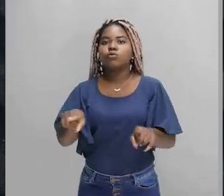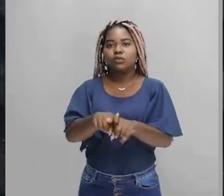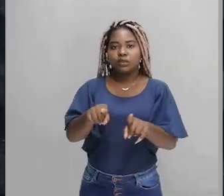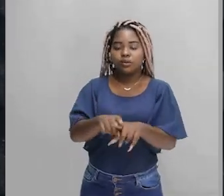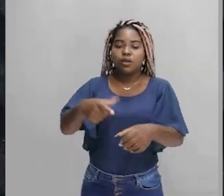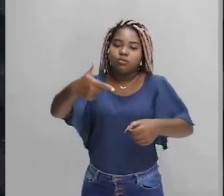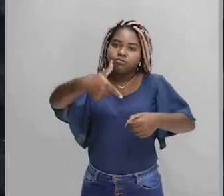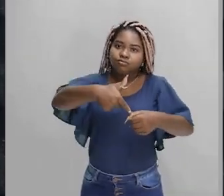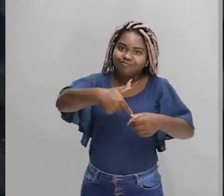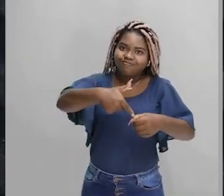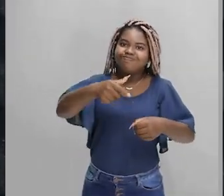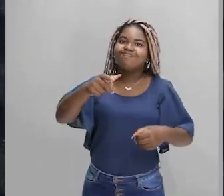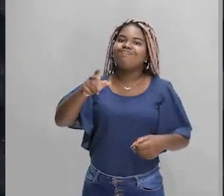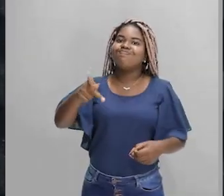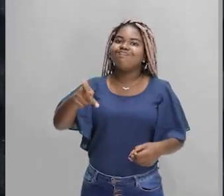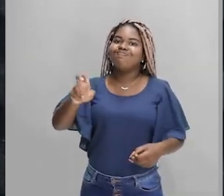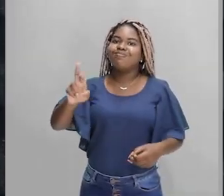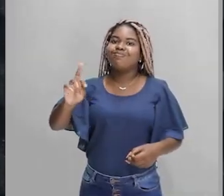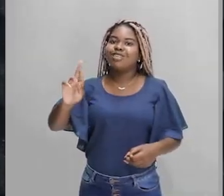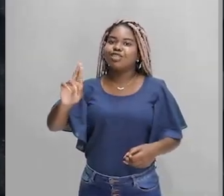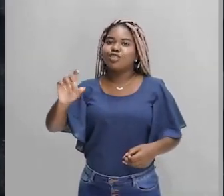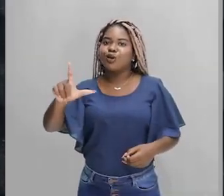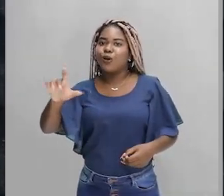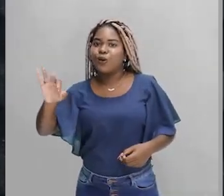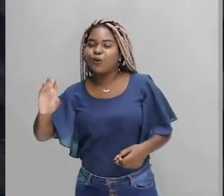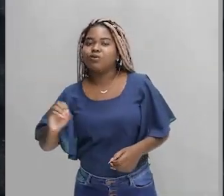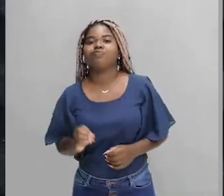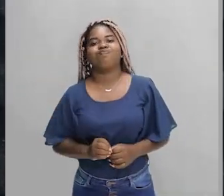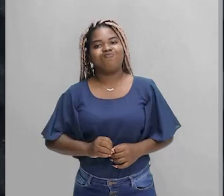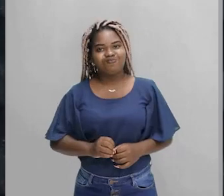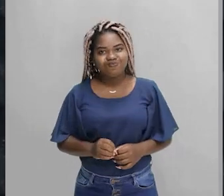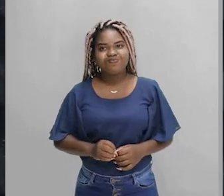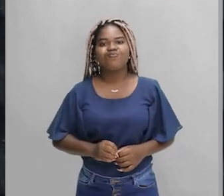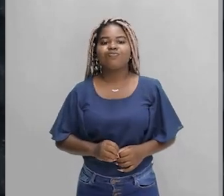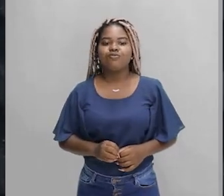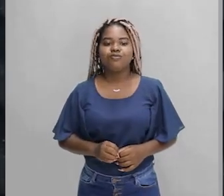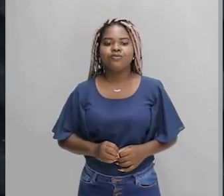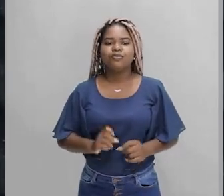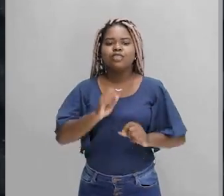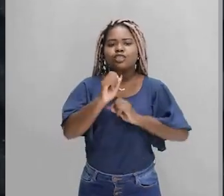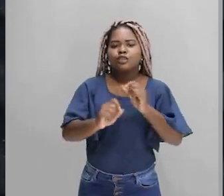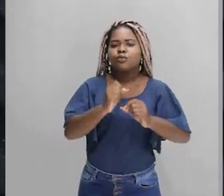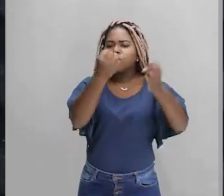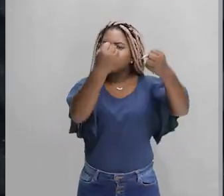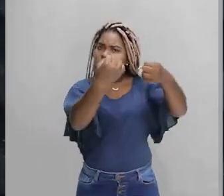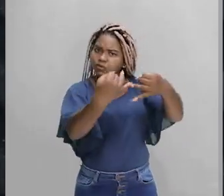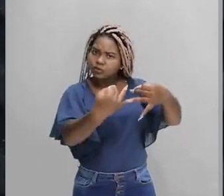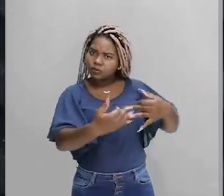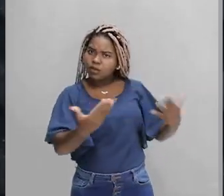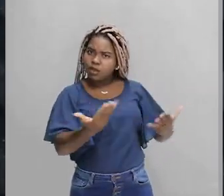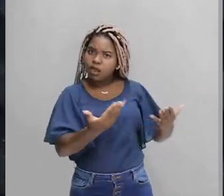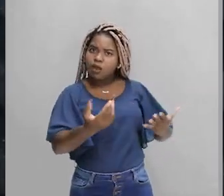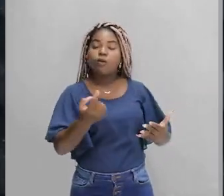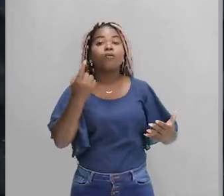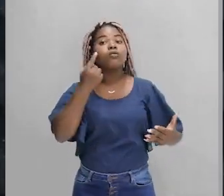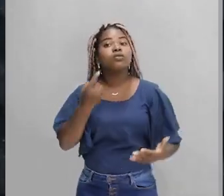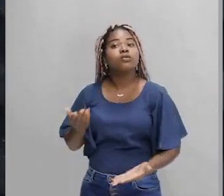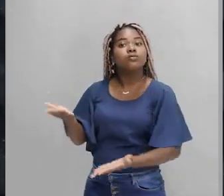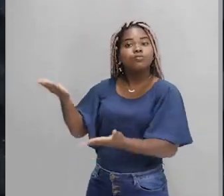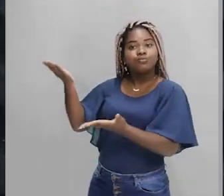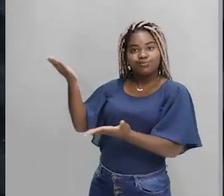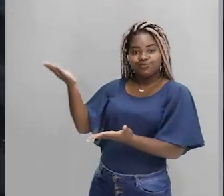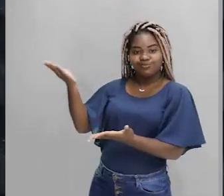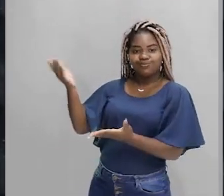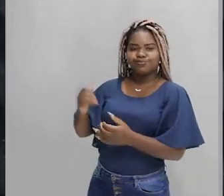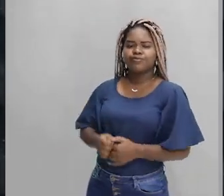Tá diretamente relacionado com essas estruturas, tá? Então, o que que a gente vai falar hoje, Marcos? Galera, primeiramente nós